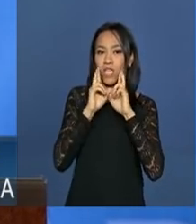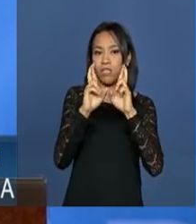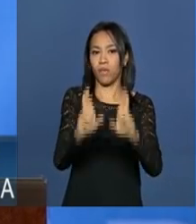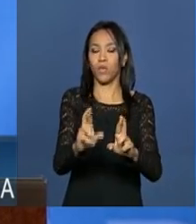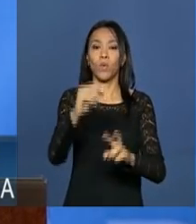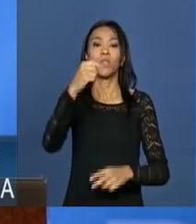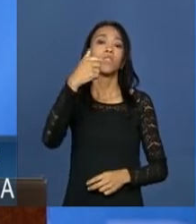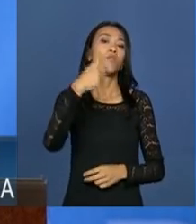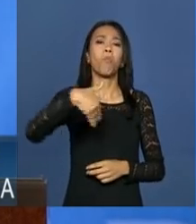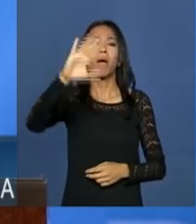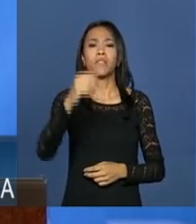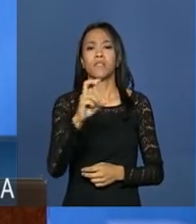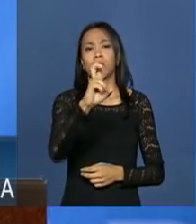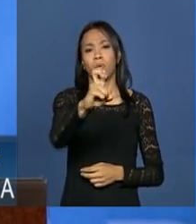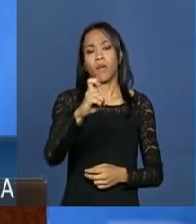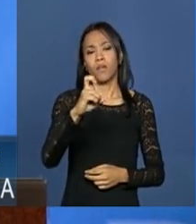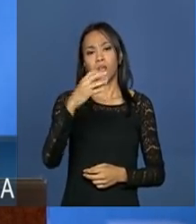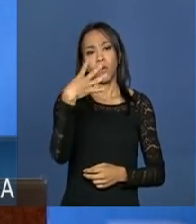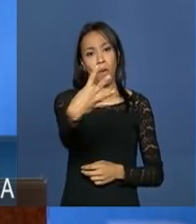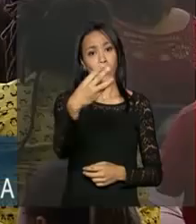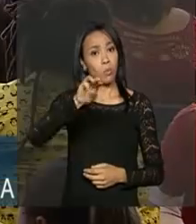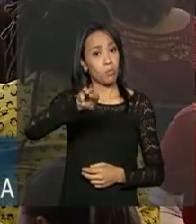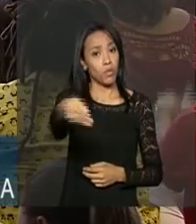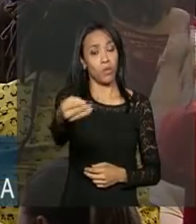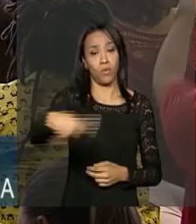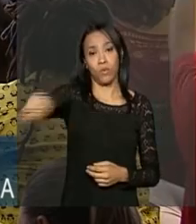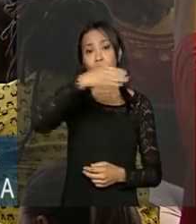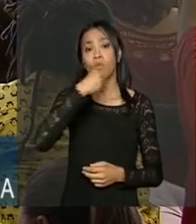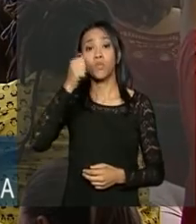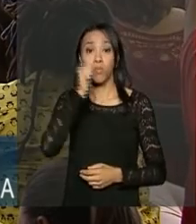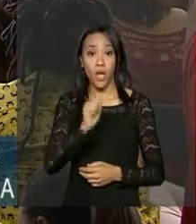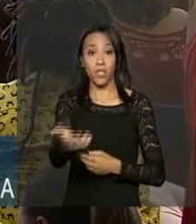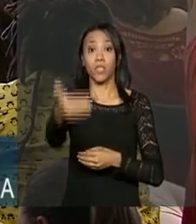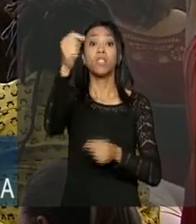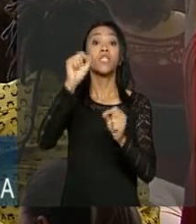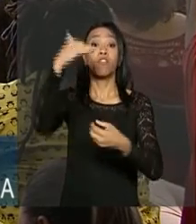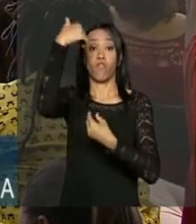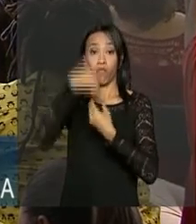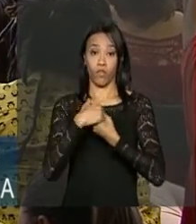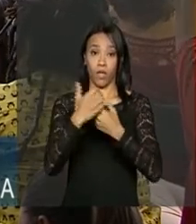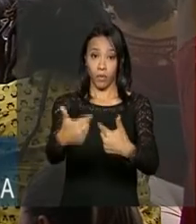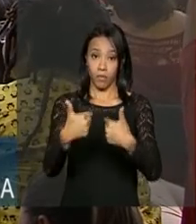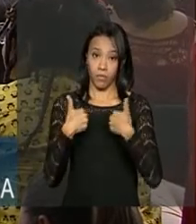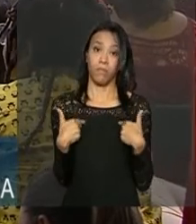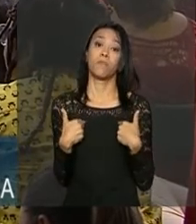54 milhões de brasileiros e brasileiras. que votaram em